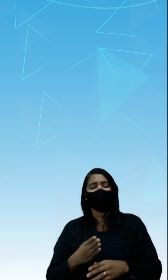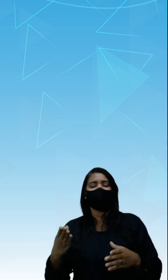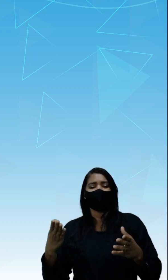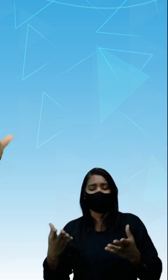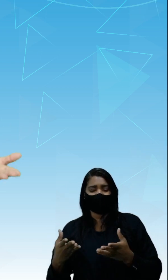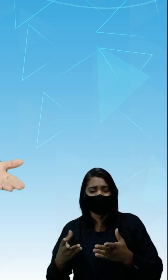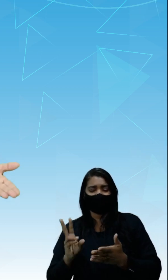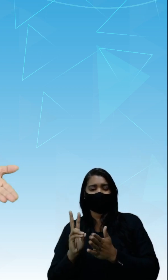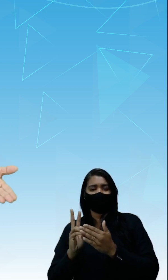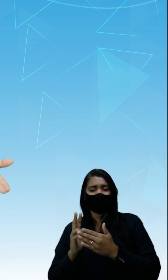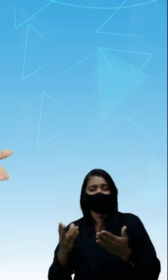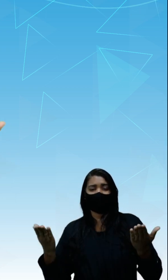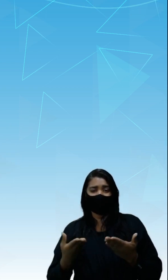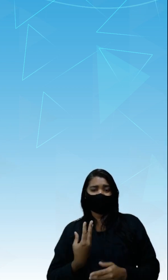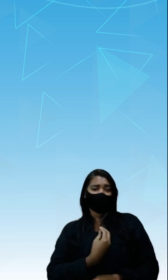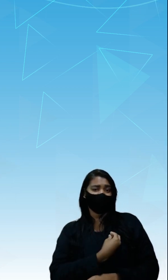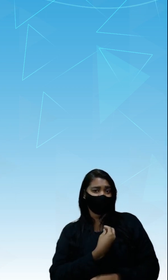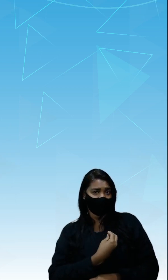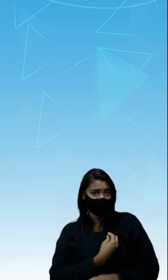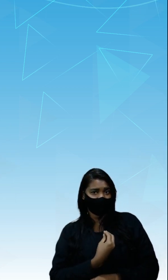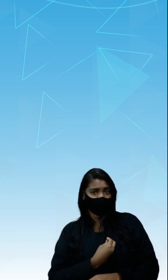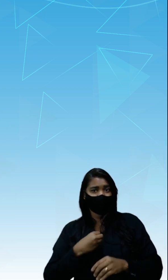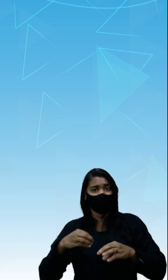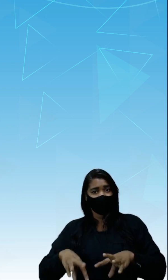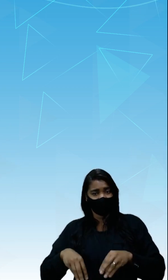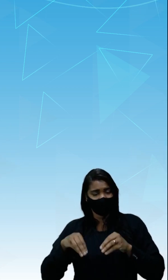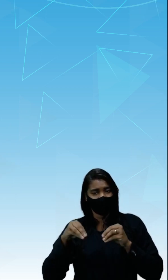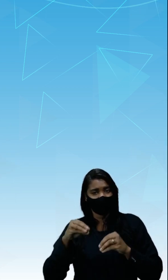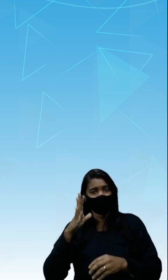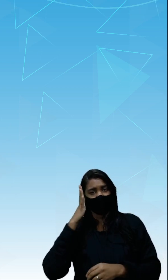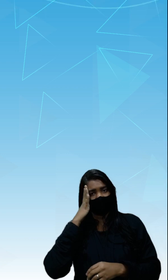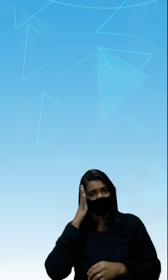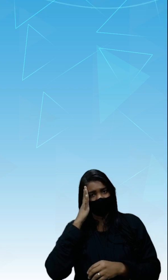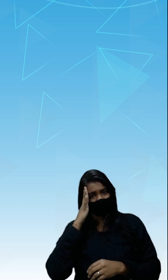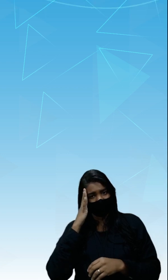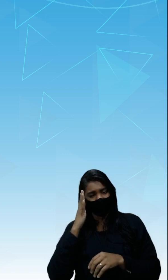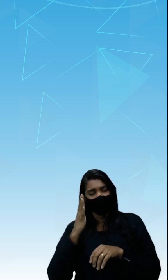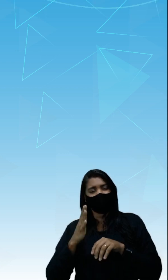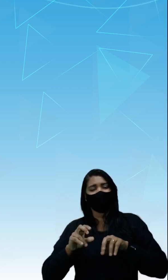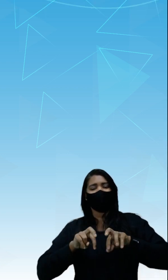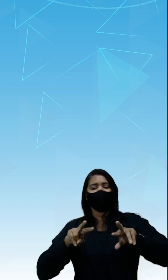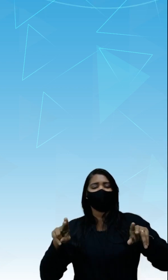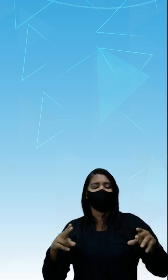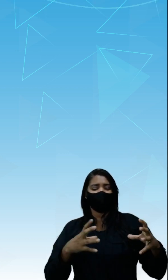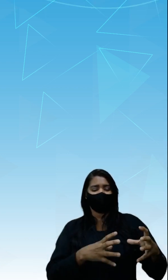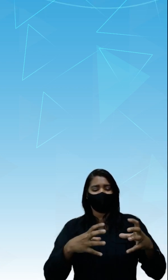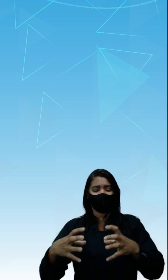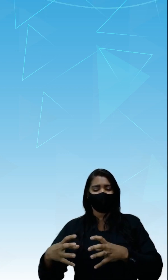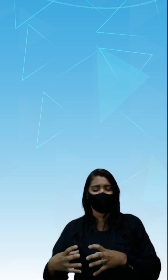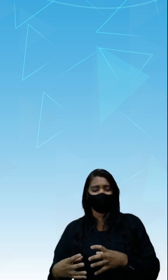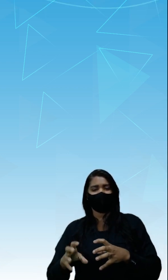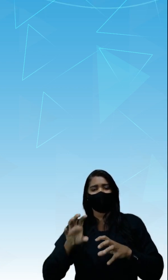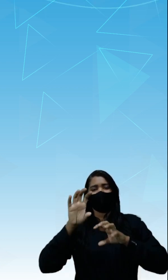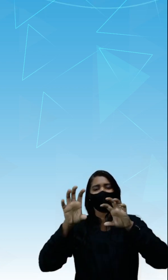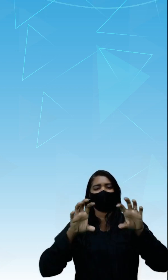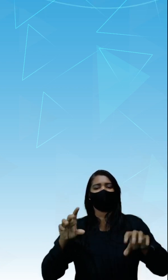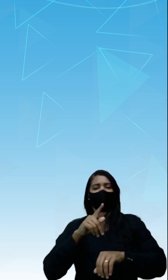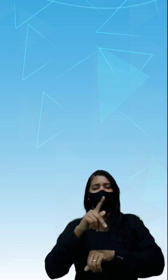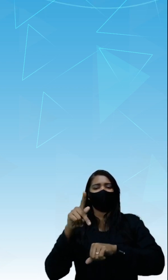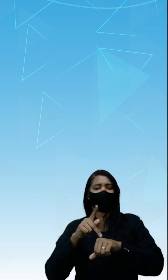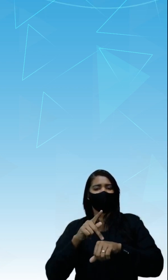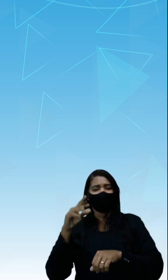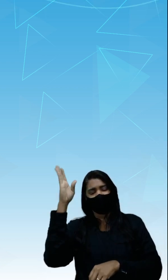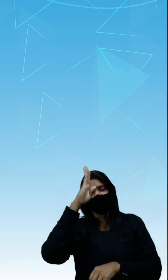deles, chamado povos nativos. Nesse caso, os índios. Existem diversos grupos indígenas espalhados no Brasil ainda, graças a